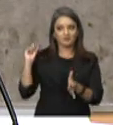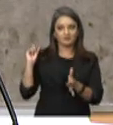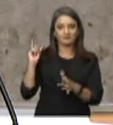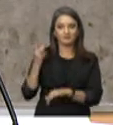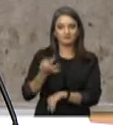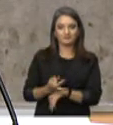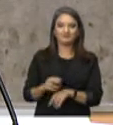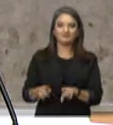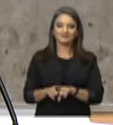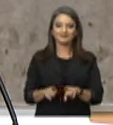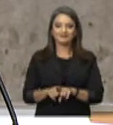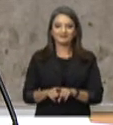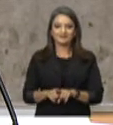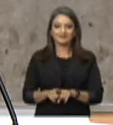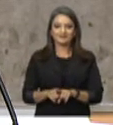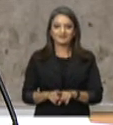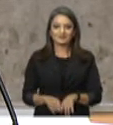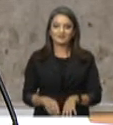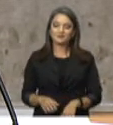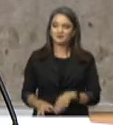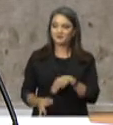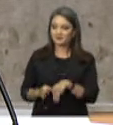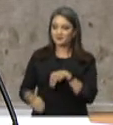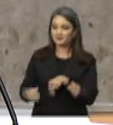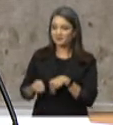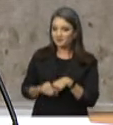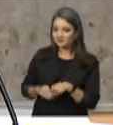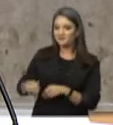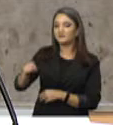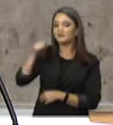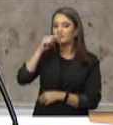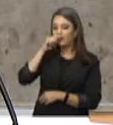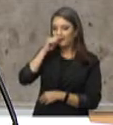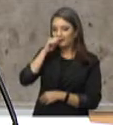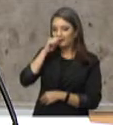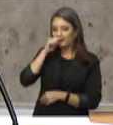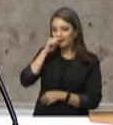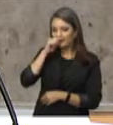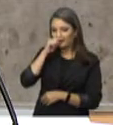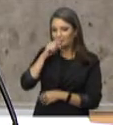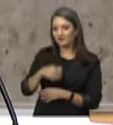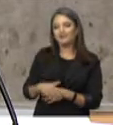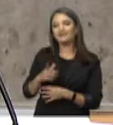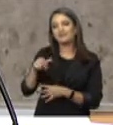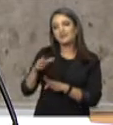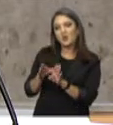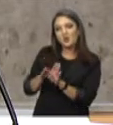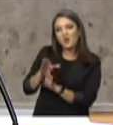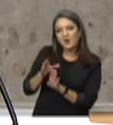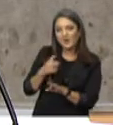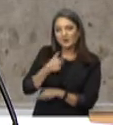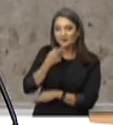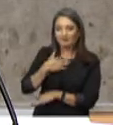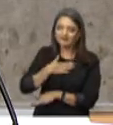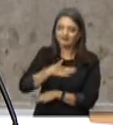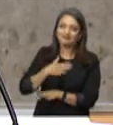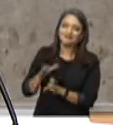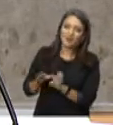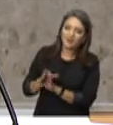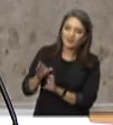ao eminente Isso é só para quem que eu carinhosamente chamo de Conselheiro da República